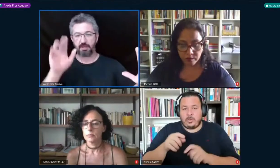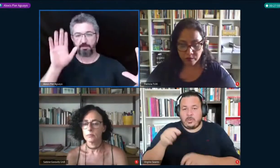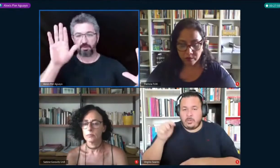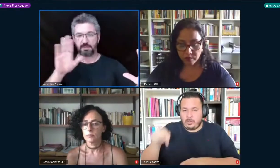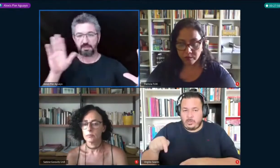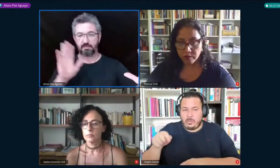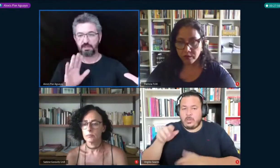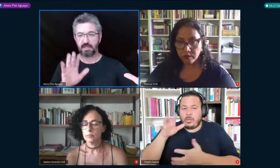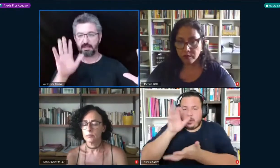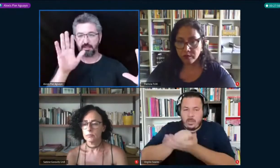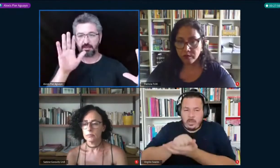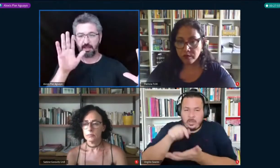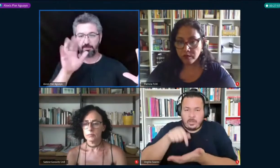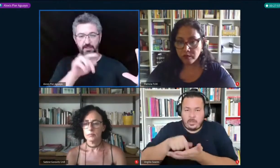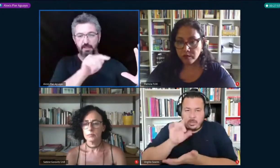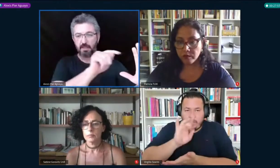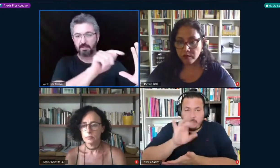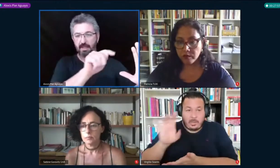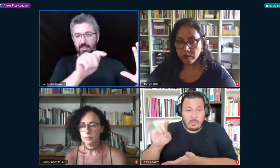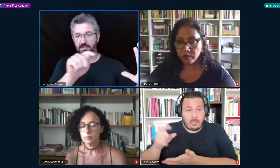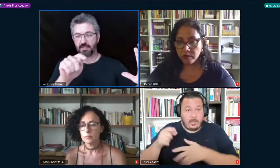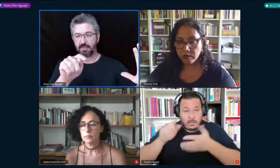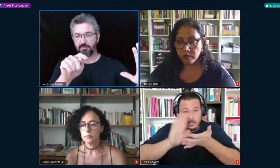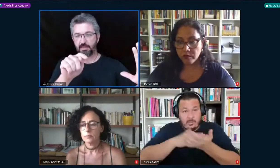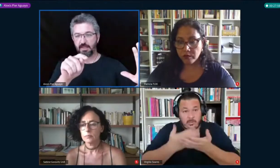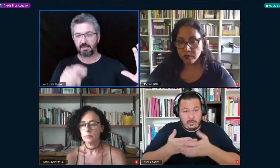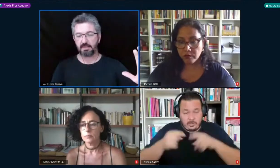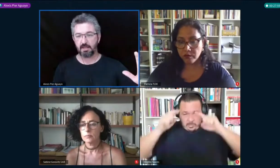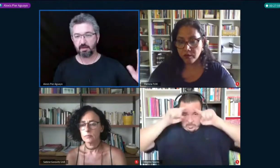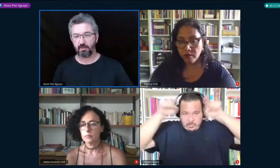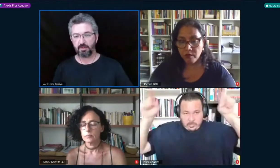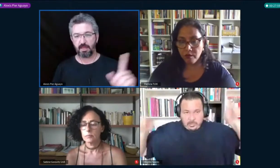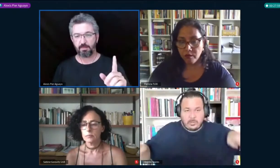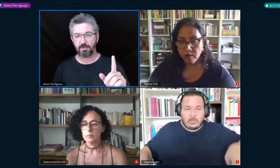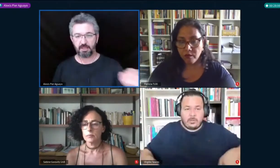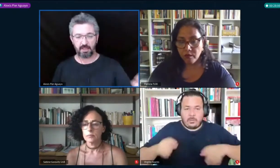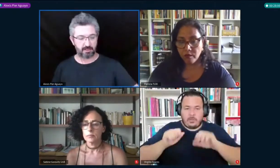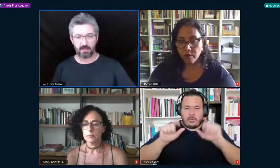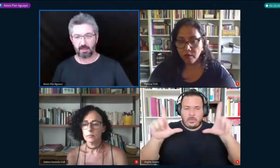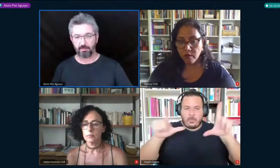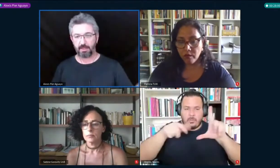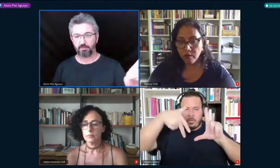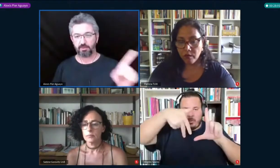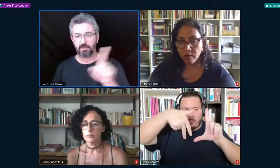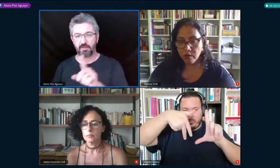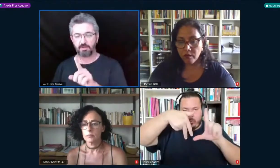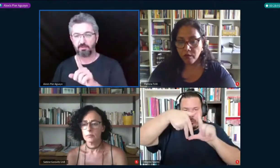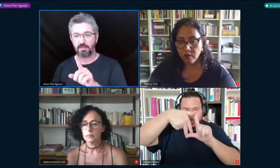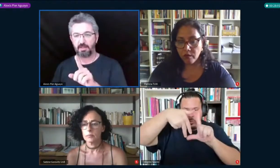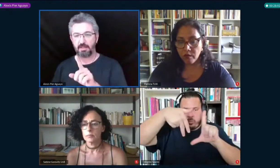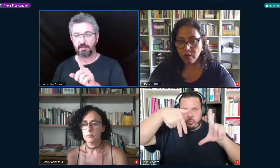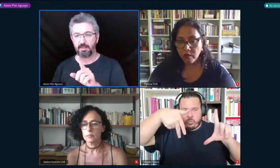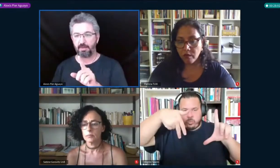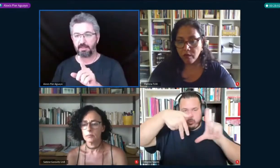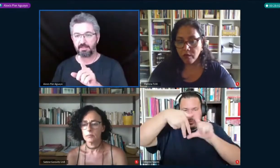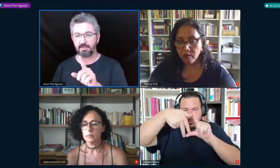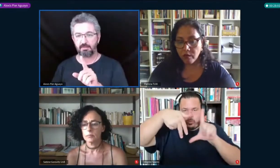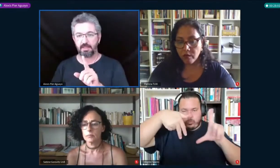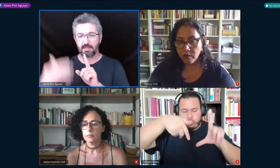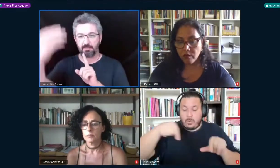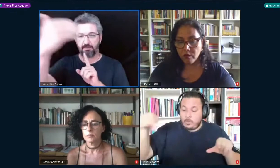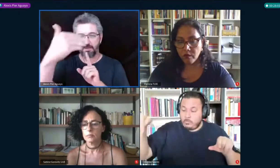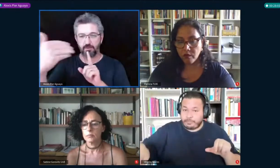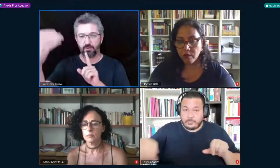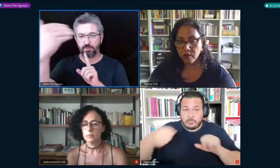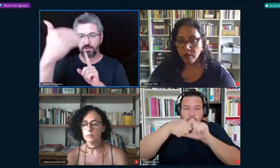o registro, a posição de cada intérprete está registrado em um desses, o intérprete que entra, aperta o botão e assume a